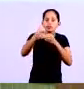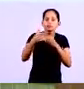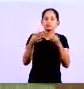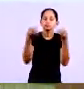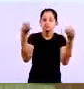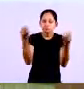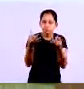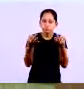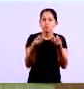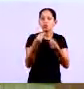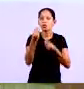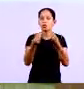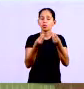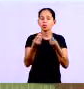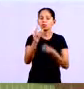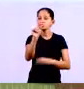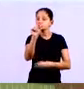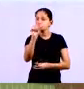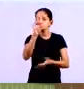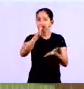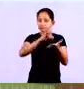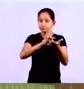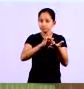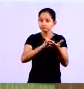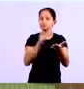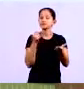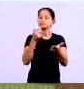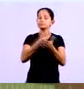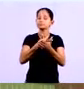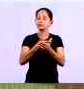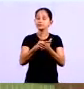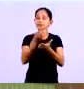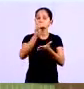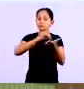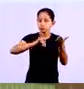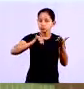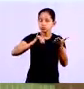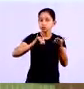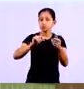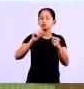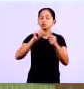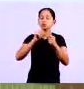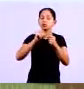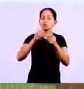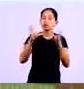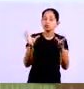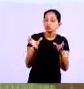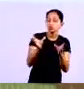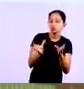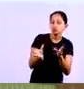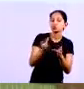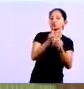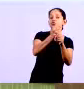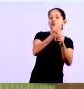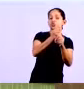da disciplina. Lucro real. Você paga imposto sobre aquilo que você agrega ao produto